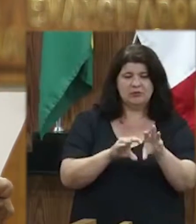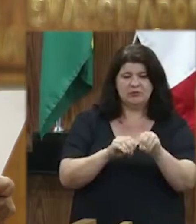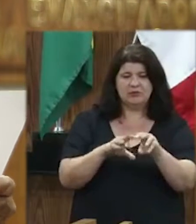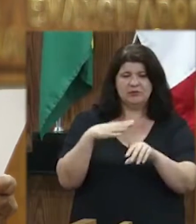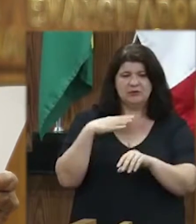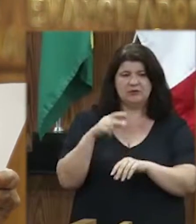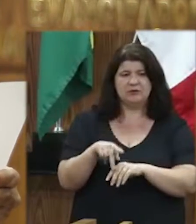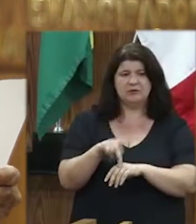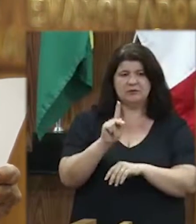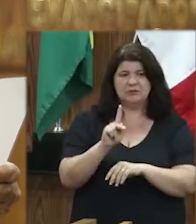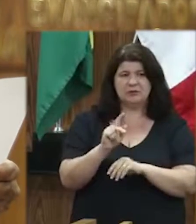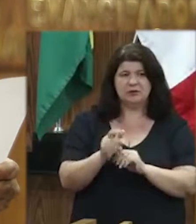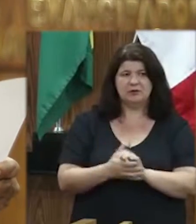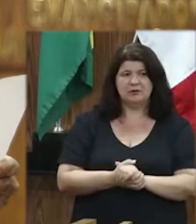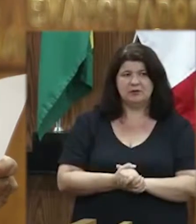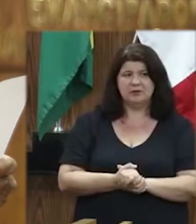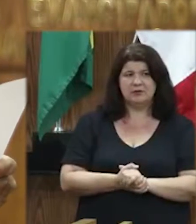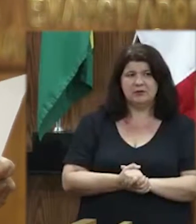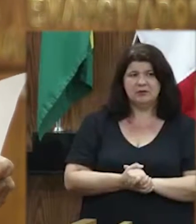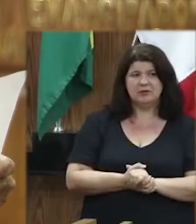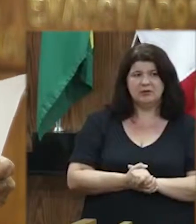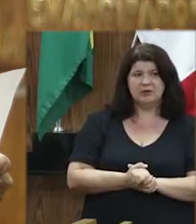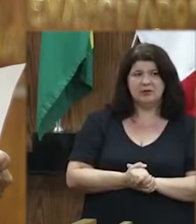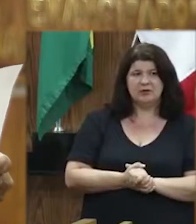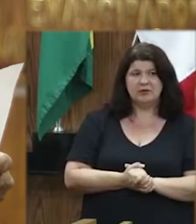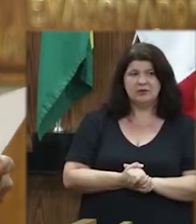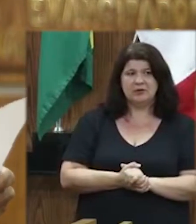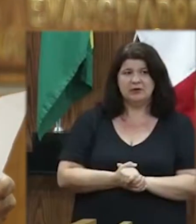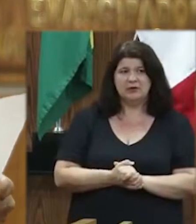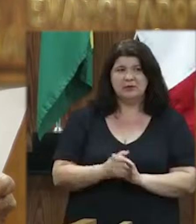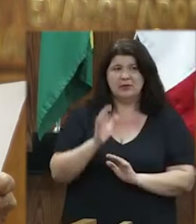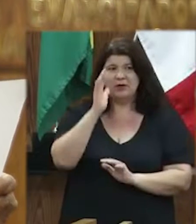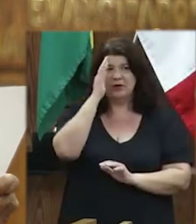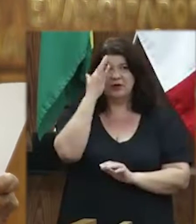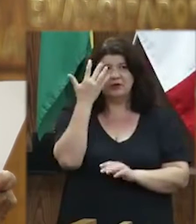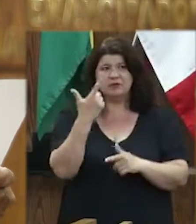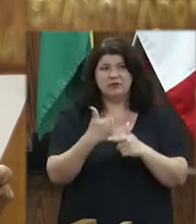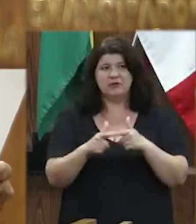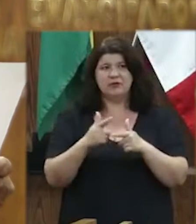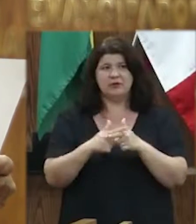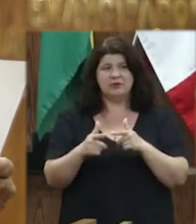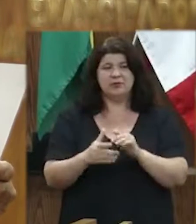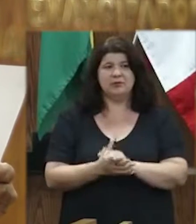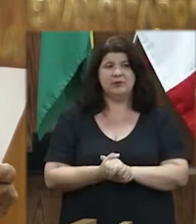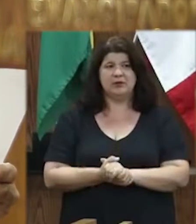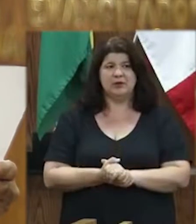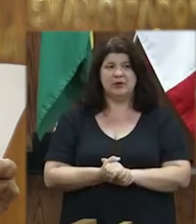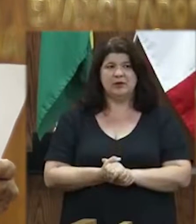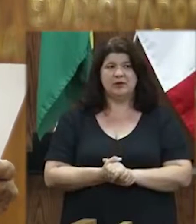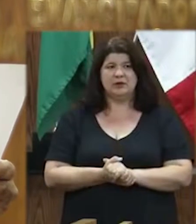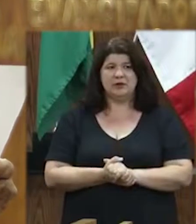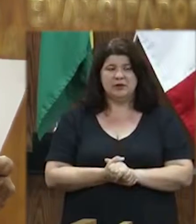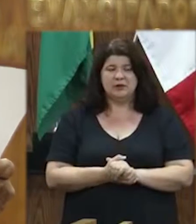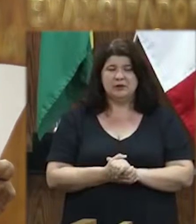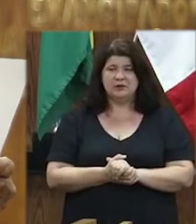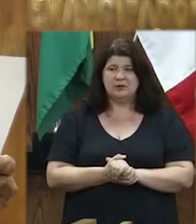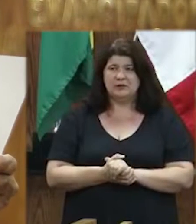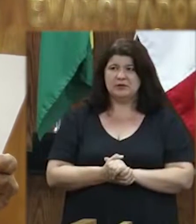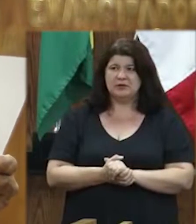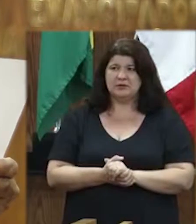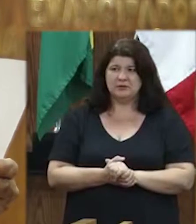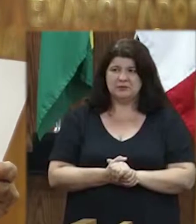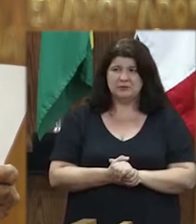desta Casa, para tratar dos seguintes assuntos. 1. Possíveis soluções para o enfrentamento do